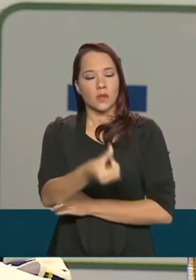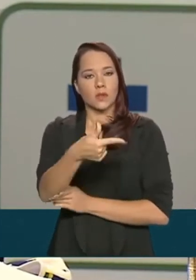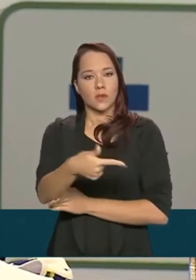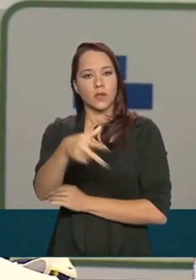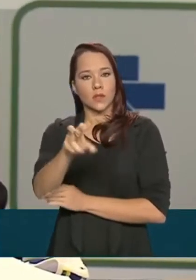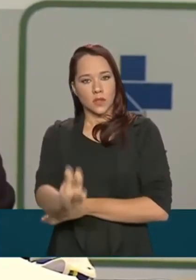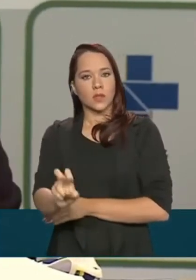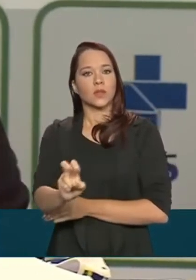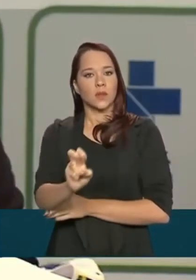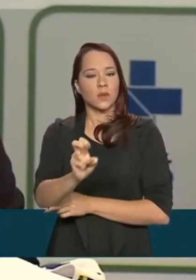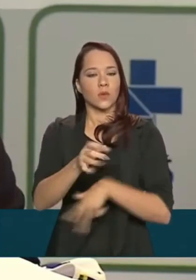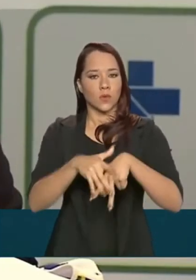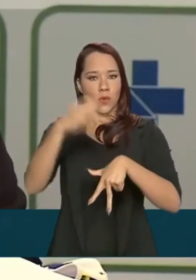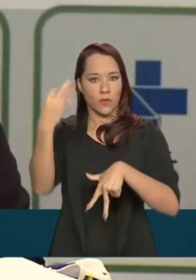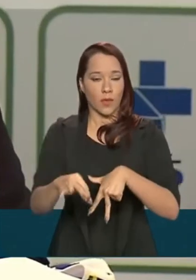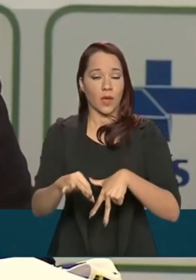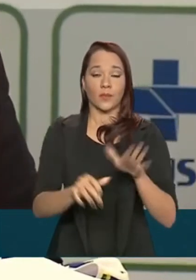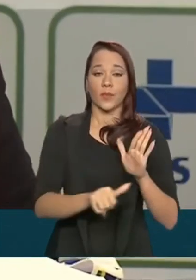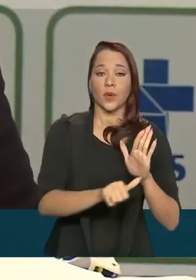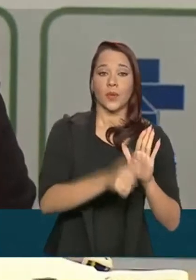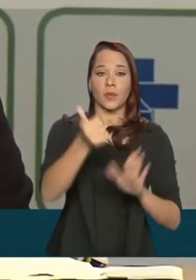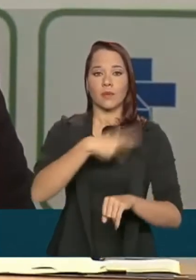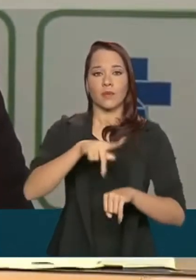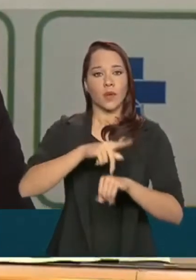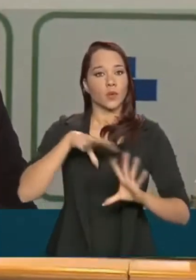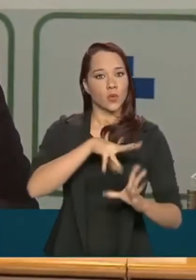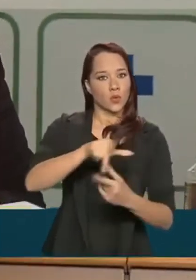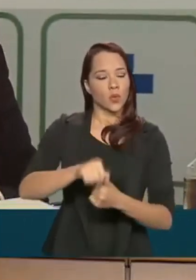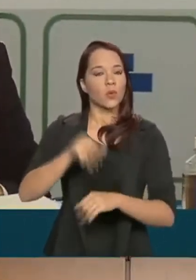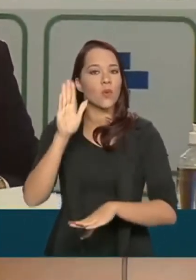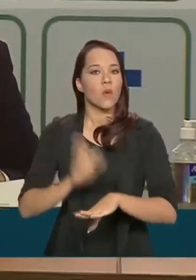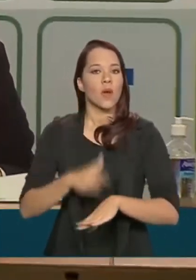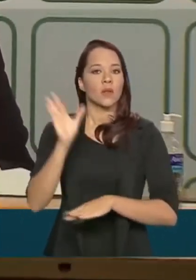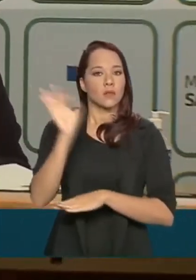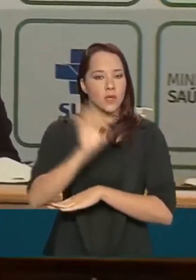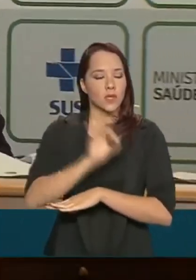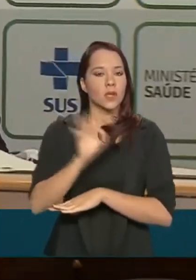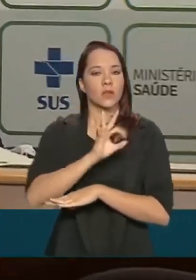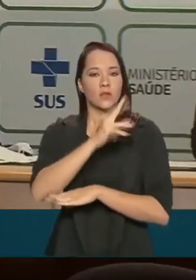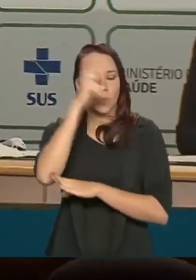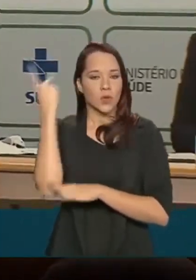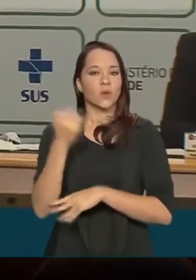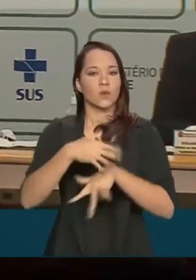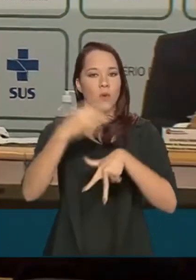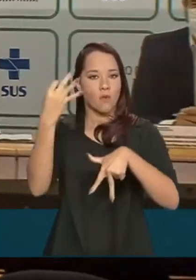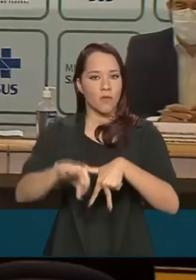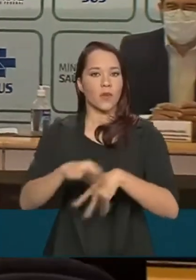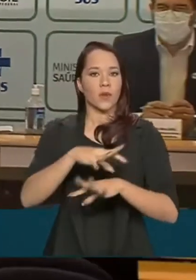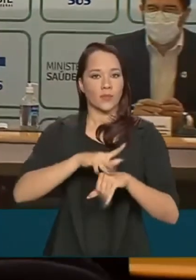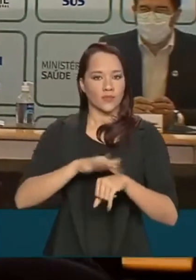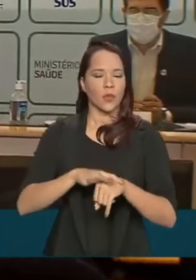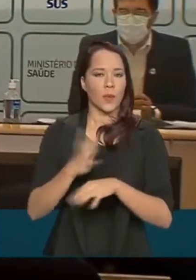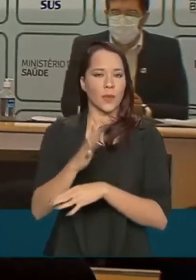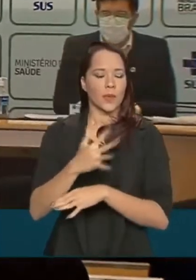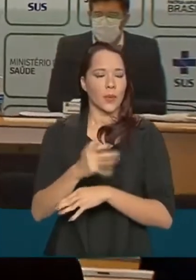2.938.625 casos, como o primeiro país no mundo com maior quantitativo de casos confirmados, beirando